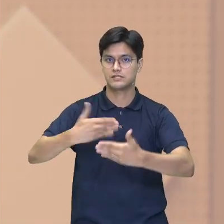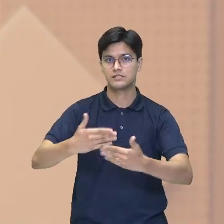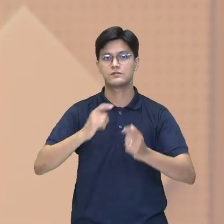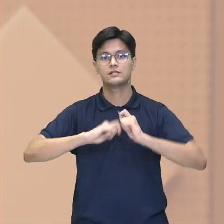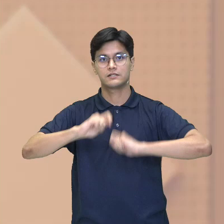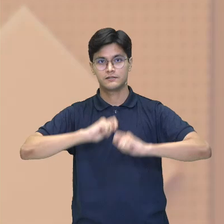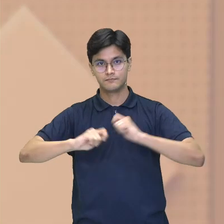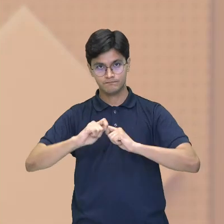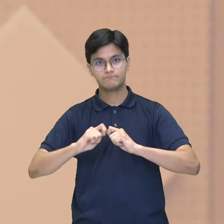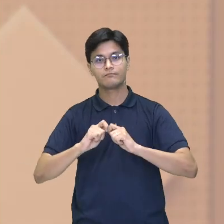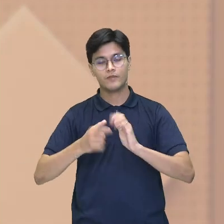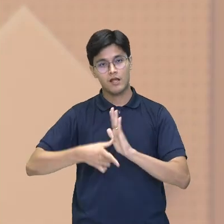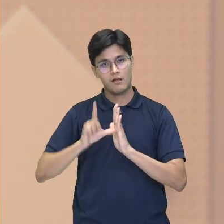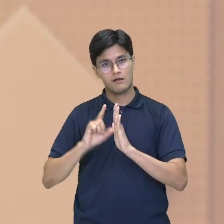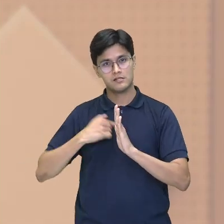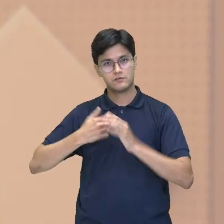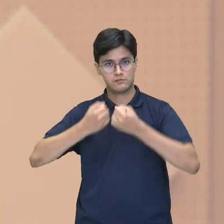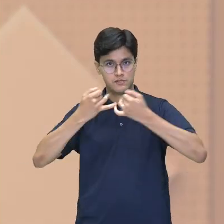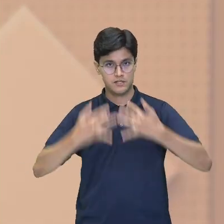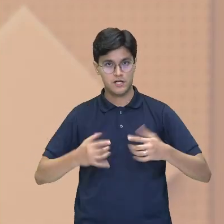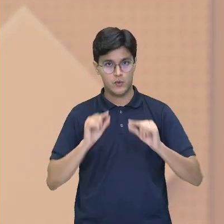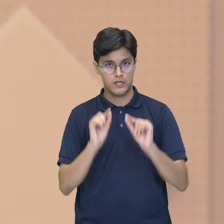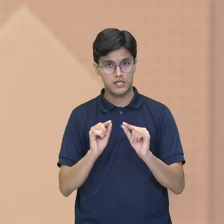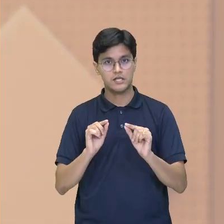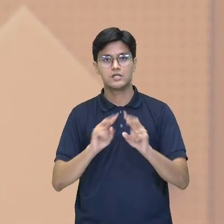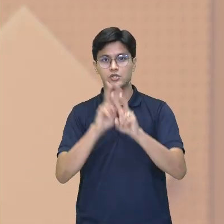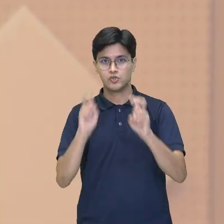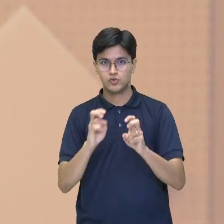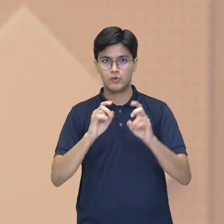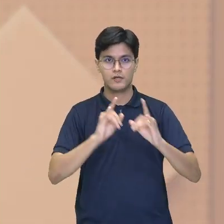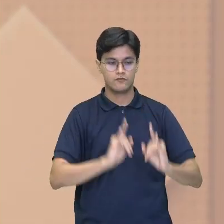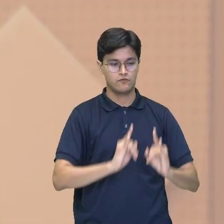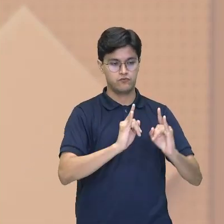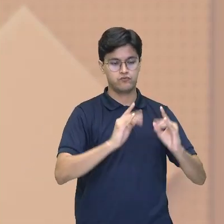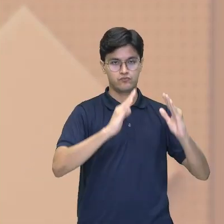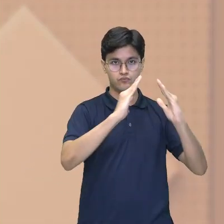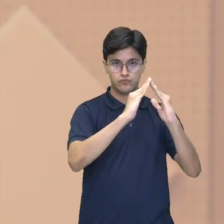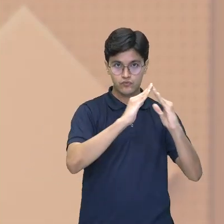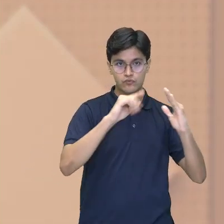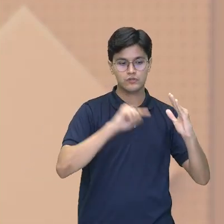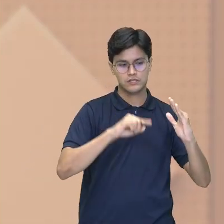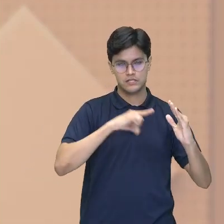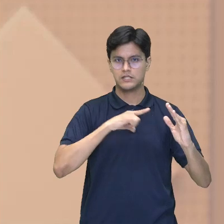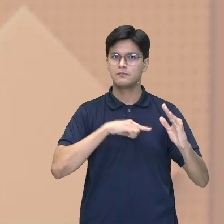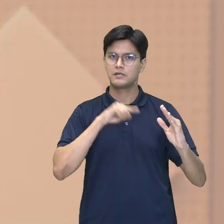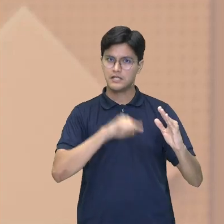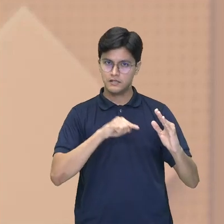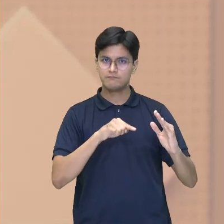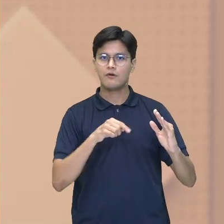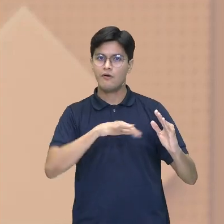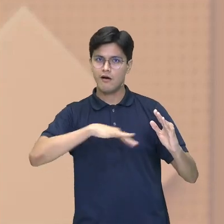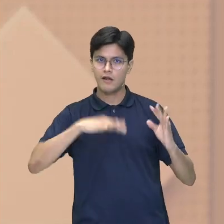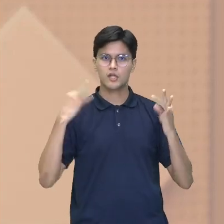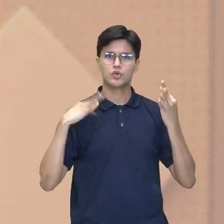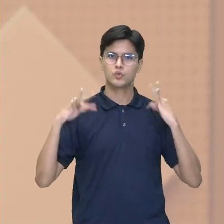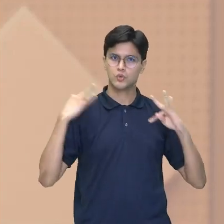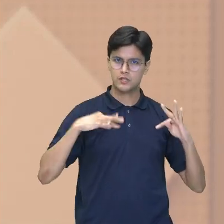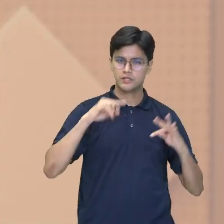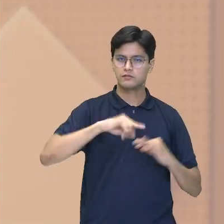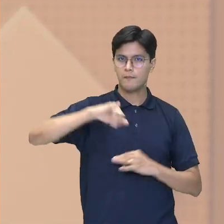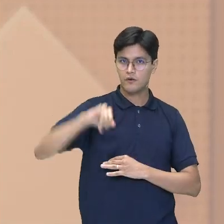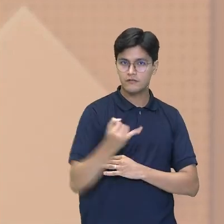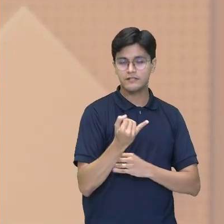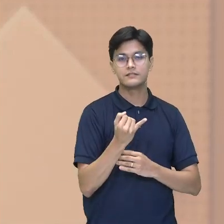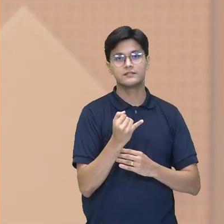dos flutuantes, né, que atualmente eles também servem como atrativos turísticos. E isso faz com que haja ali